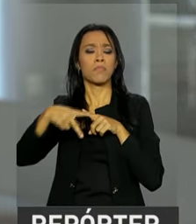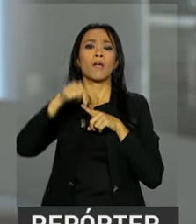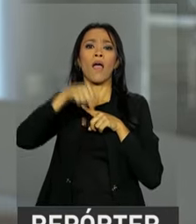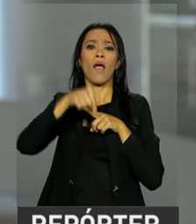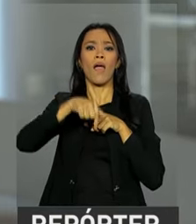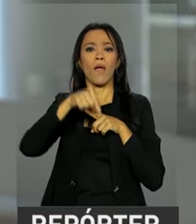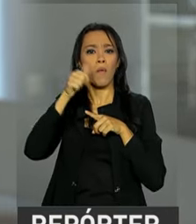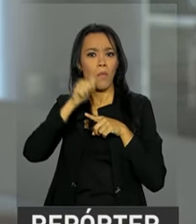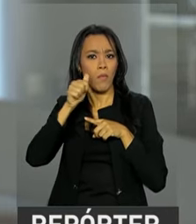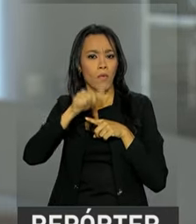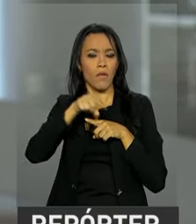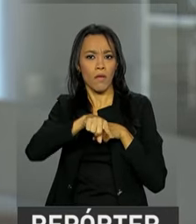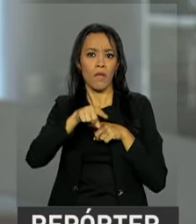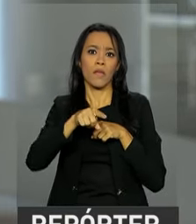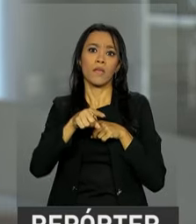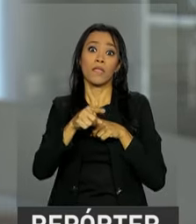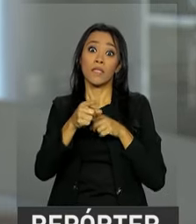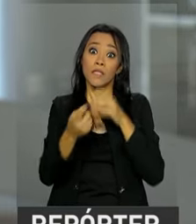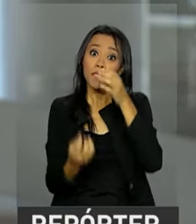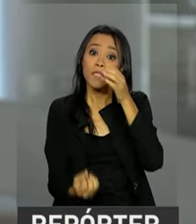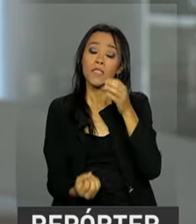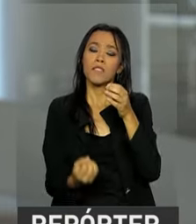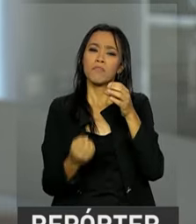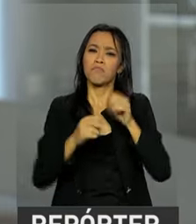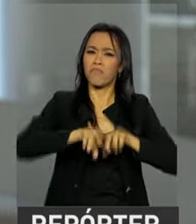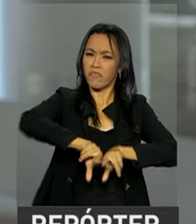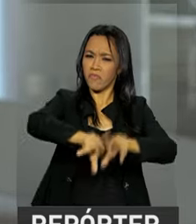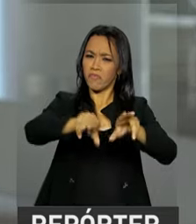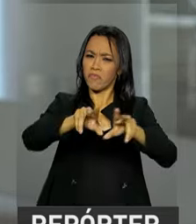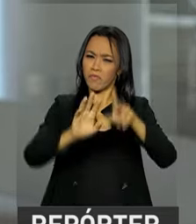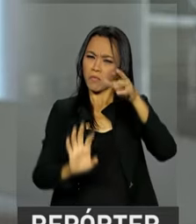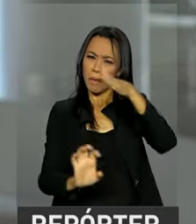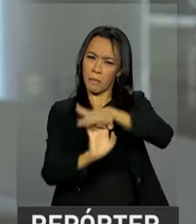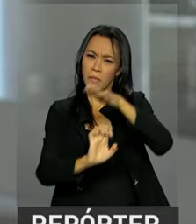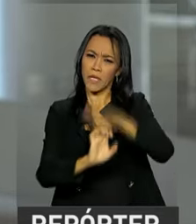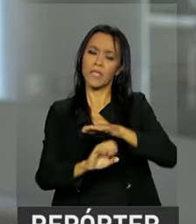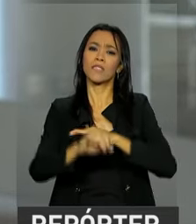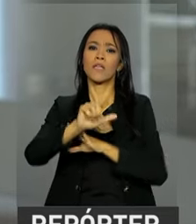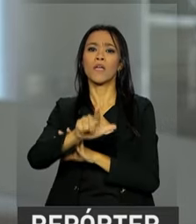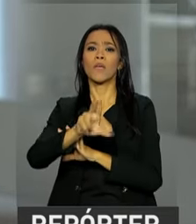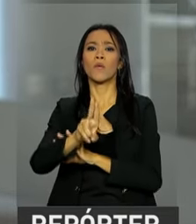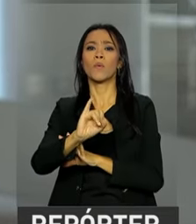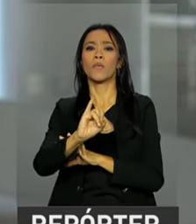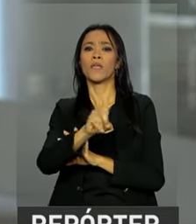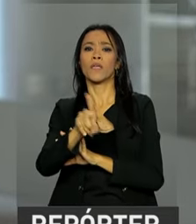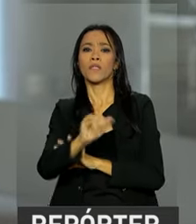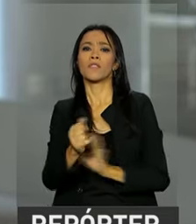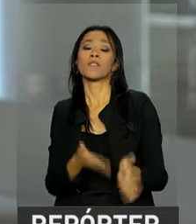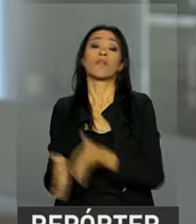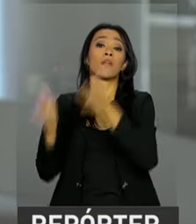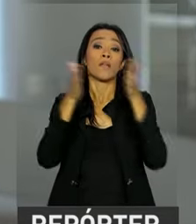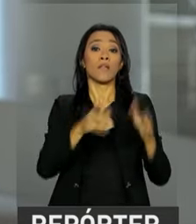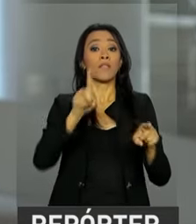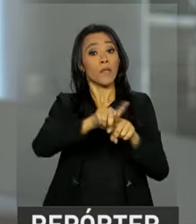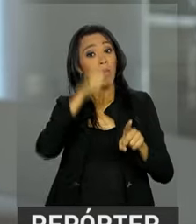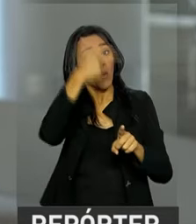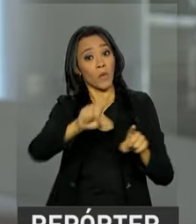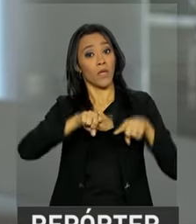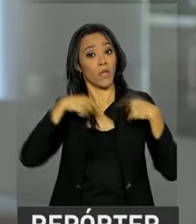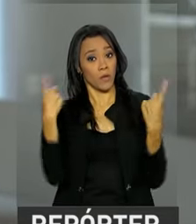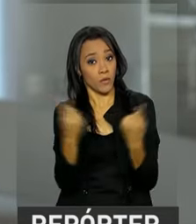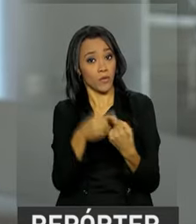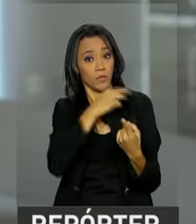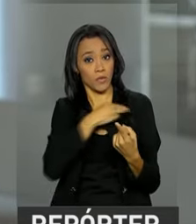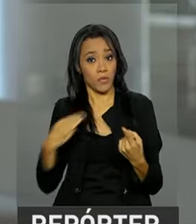varegista a Magazine Luísa também tem uma reunião com o ministro da saúde Ministro Ricardo Barros e uma outra